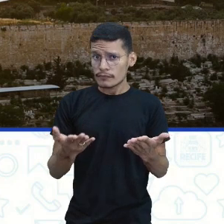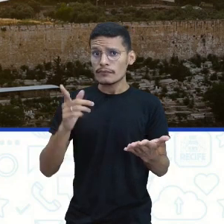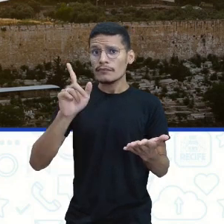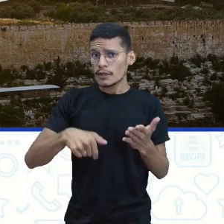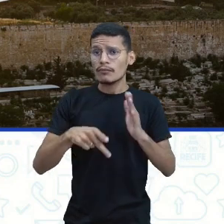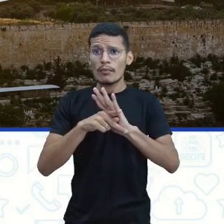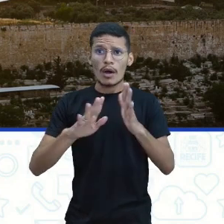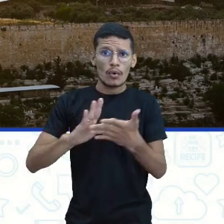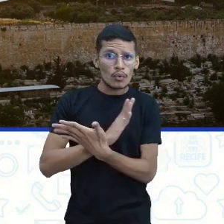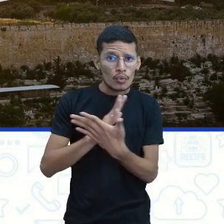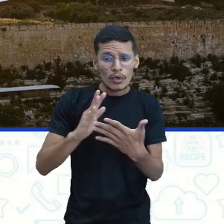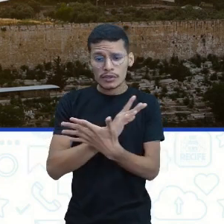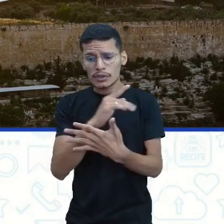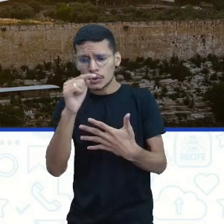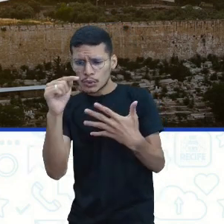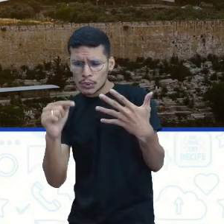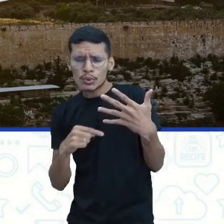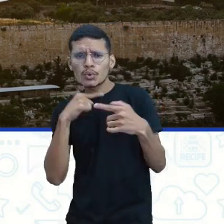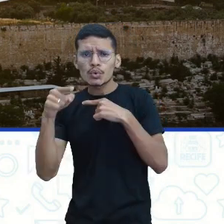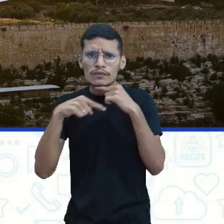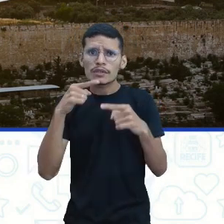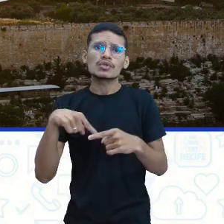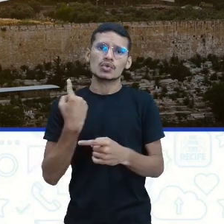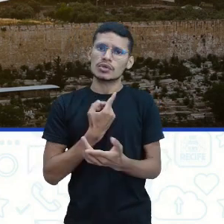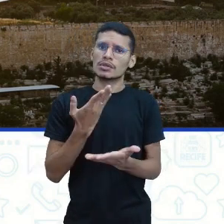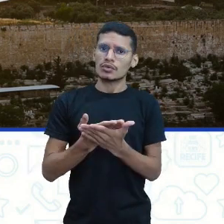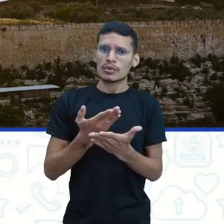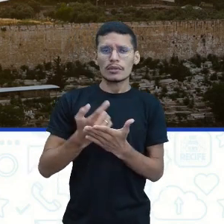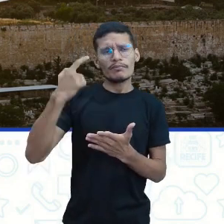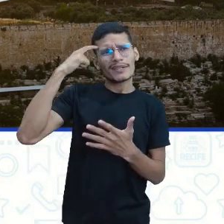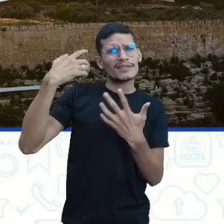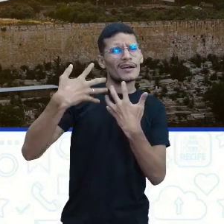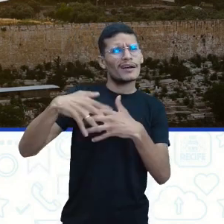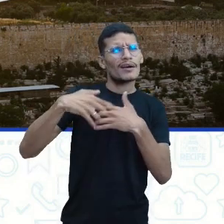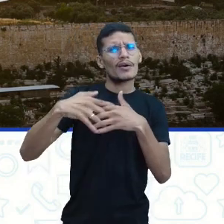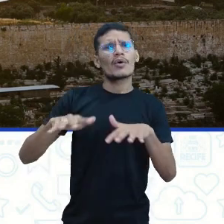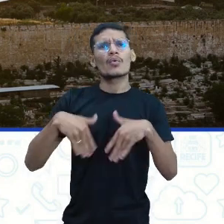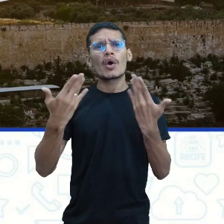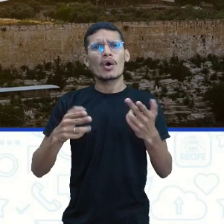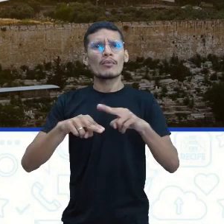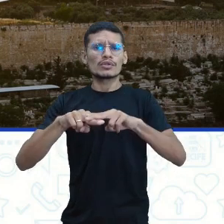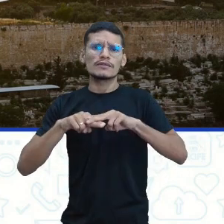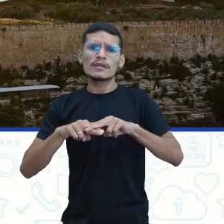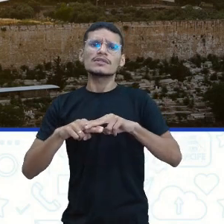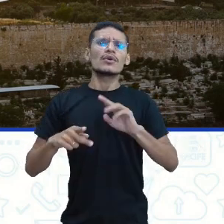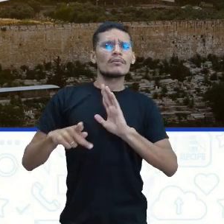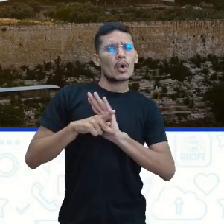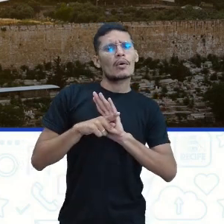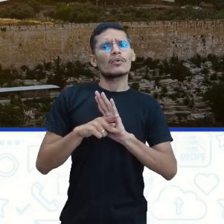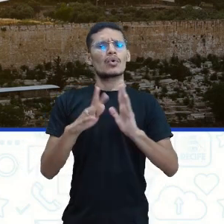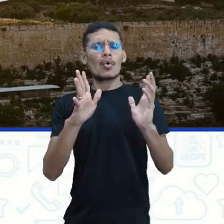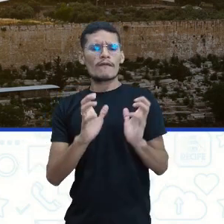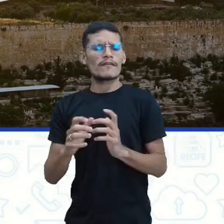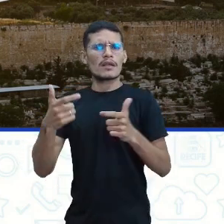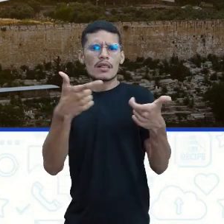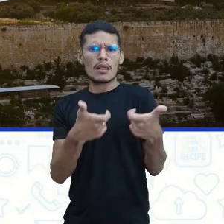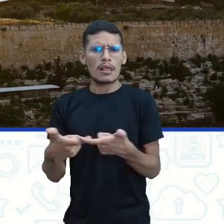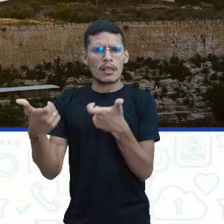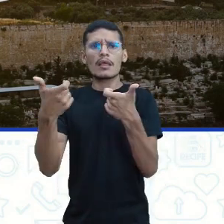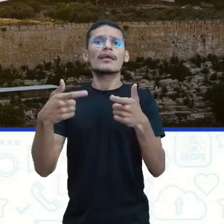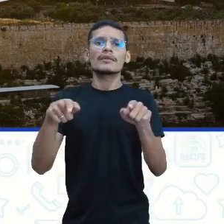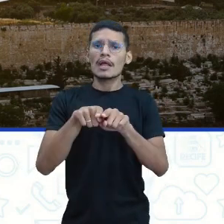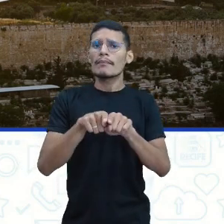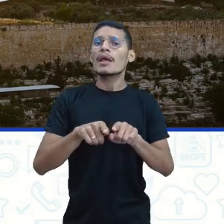seriam algumas das questões que envolvem nossas aulas, pensar quais são as motivações desses conflitos, pensar quais são